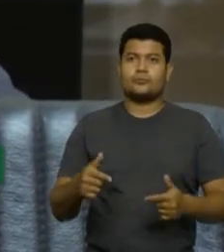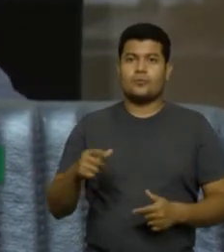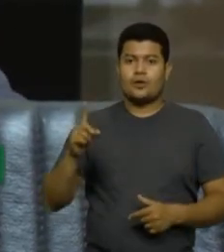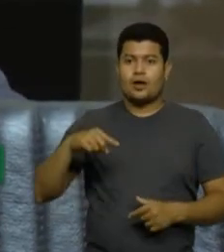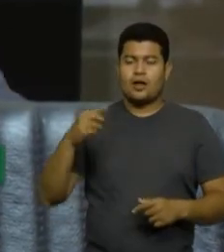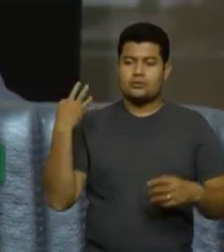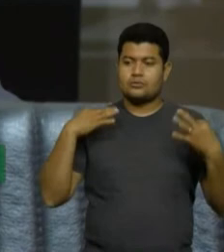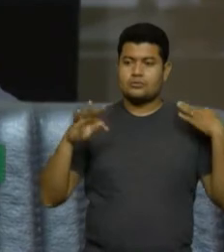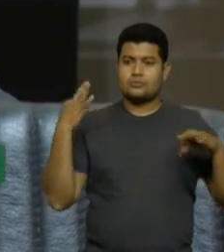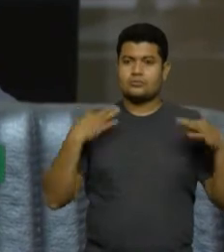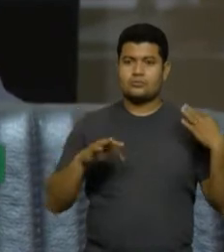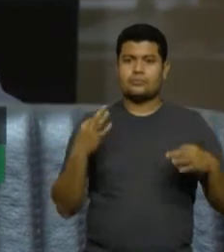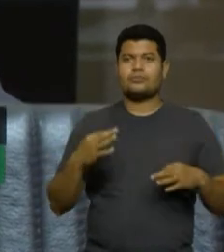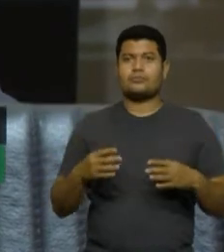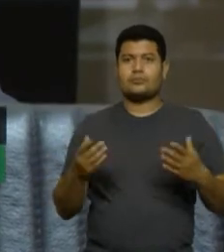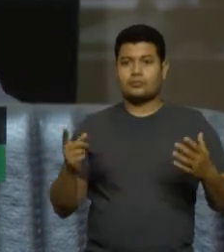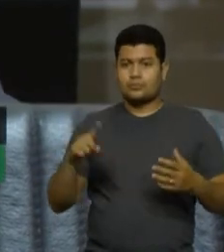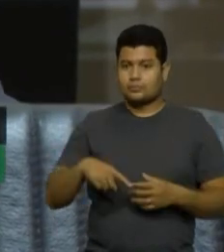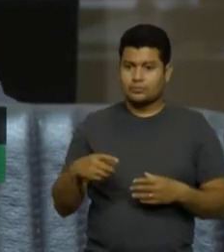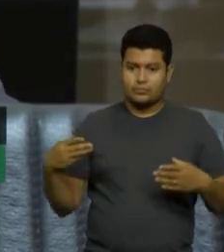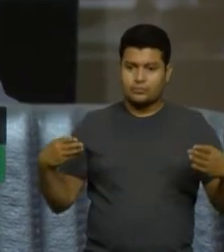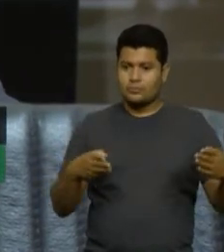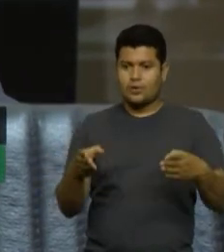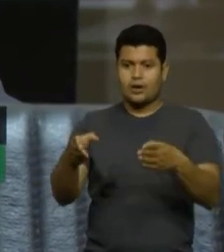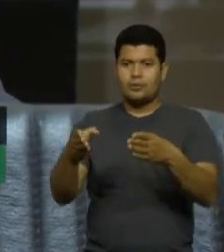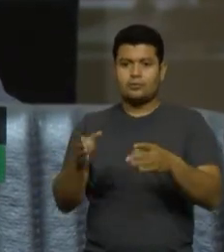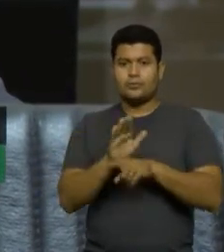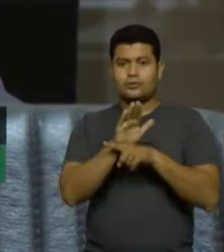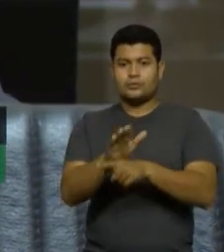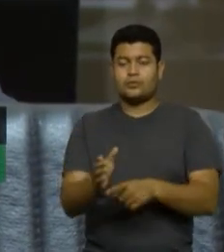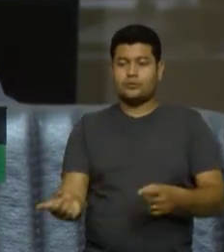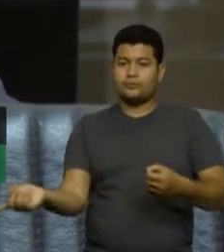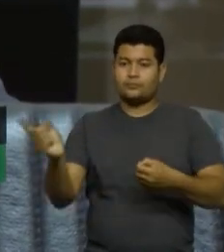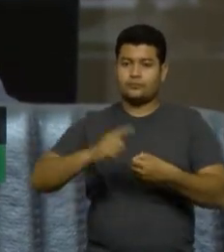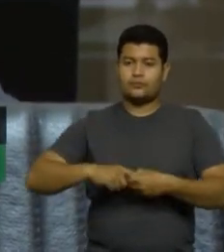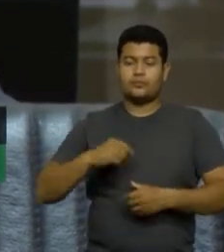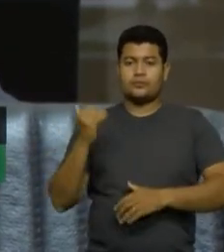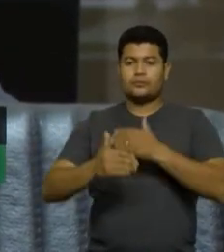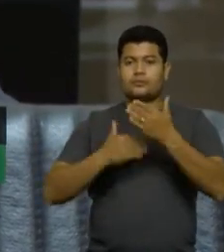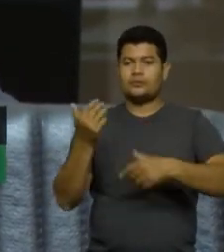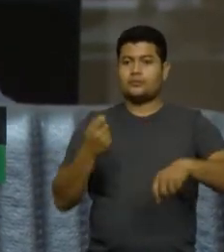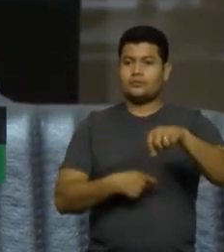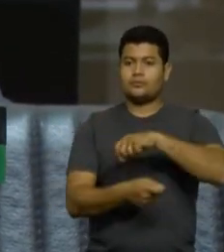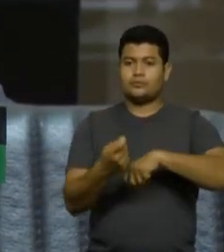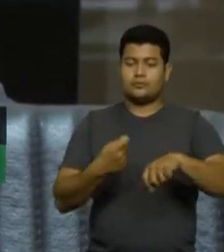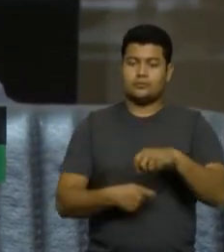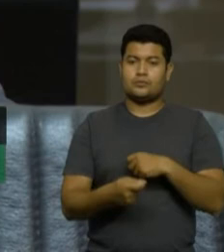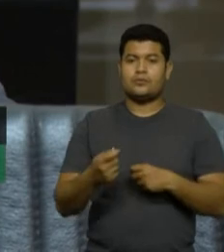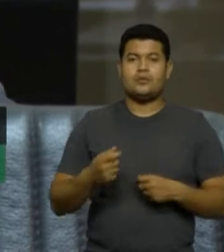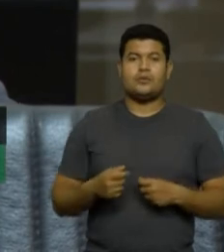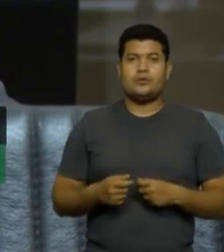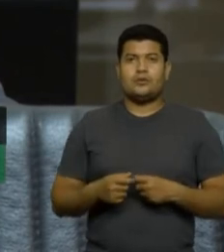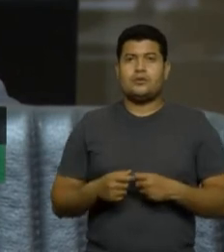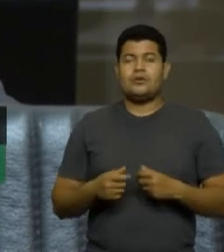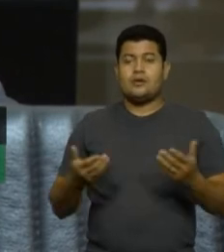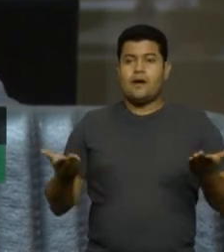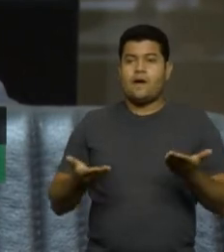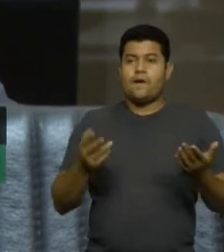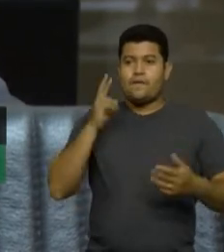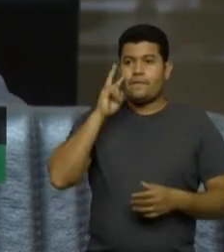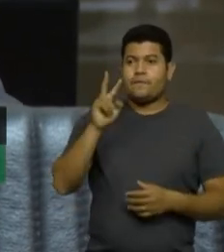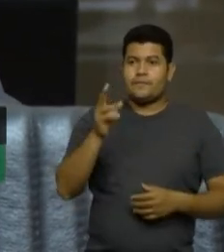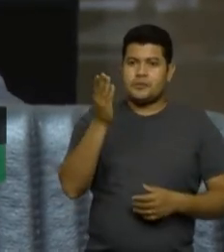ferramenta, é o caminho do momento para a retomada do desenvolvimento econômico, inclusive, nos mais diversos municípios. E estou vendo que, com certeza, Abdom Batista também